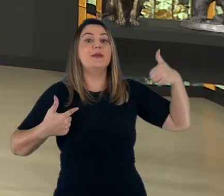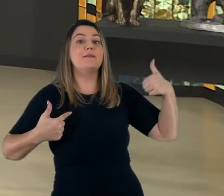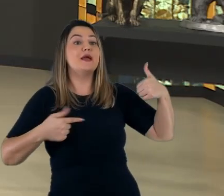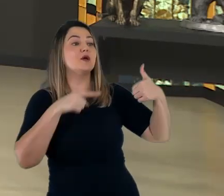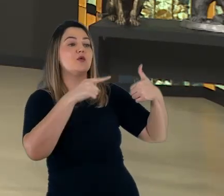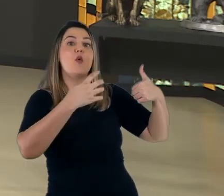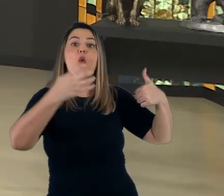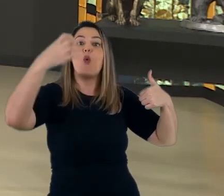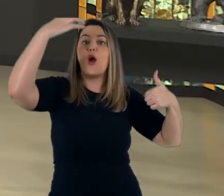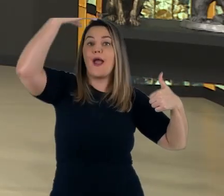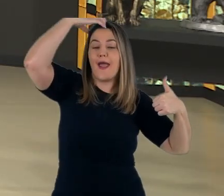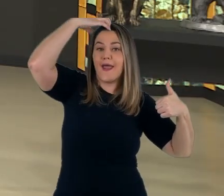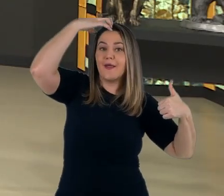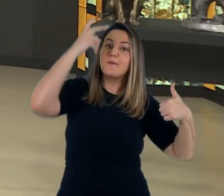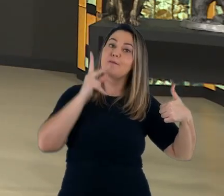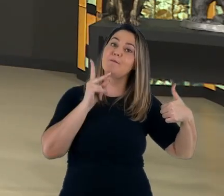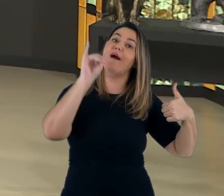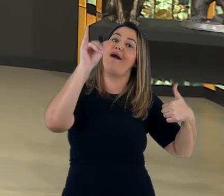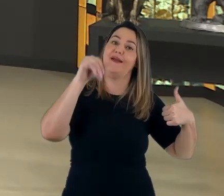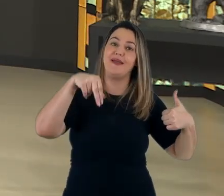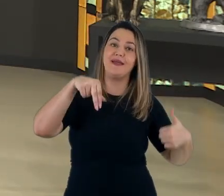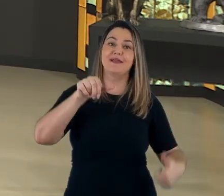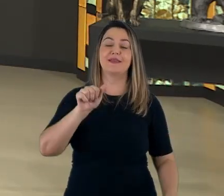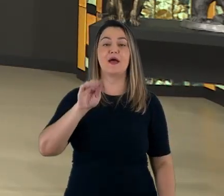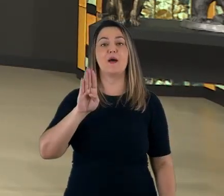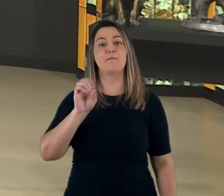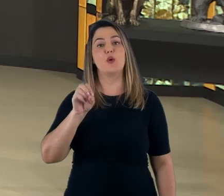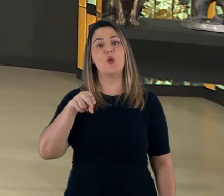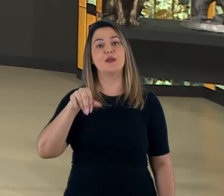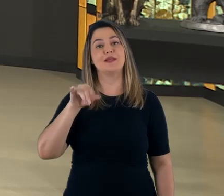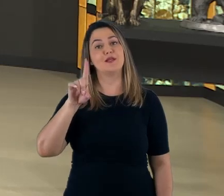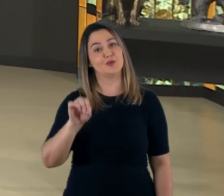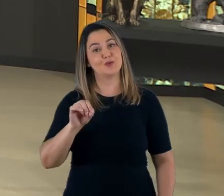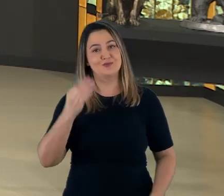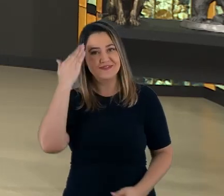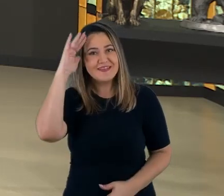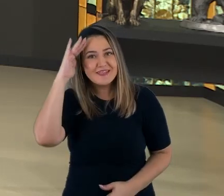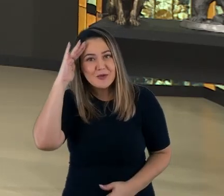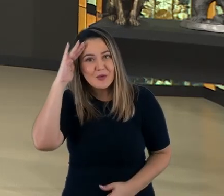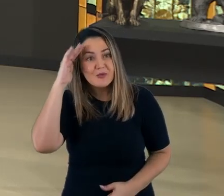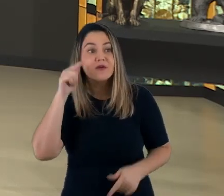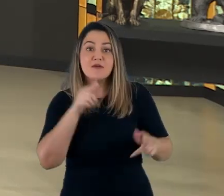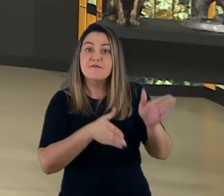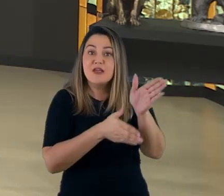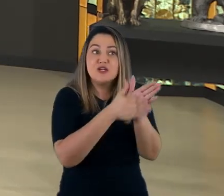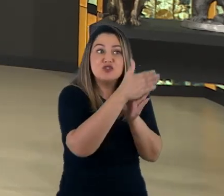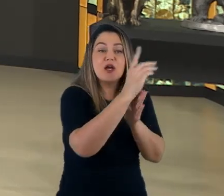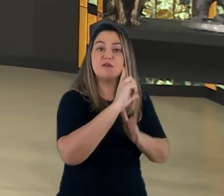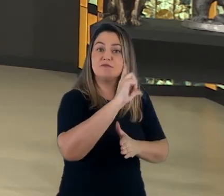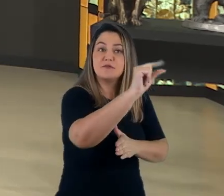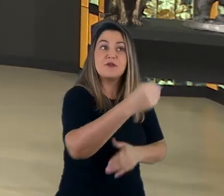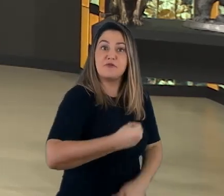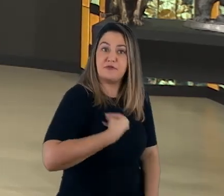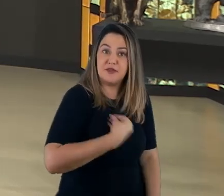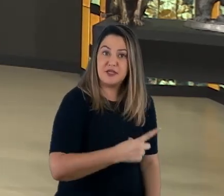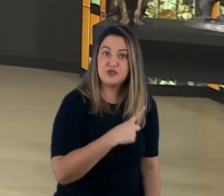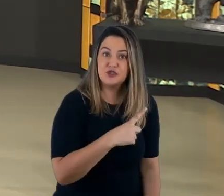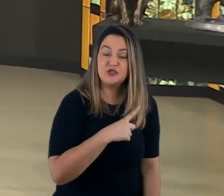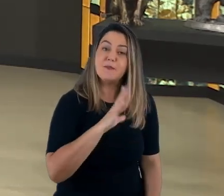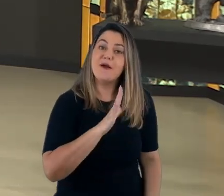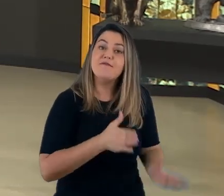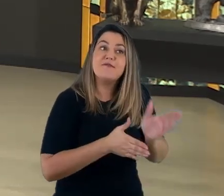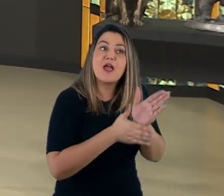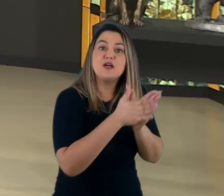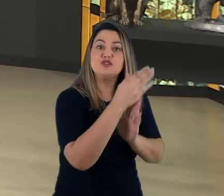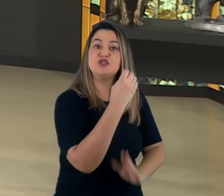hierarquia. O primeiro seria certamente de seu pai, Nabonido, que ainda estava vivo. Mal sabia ele